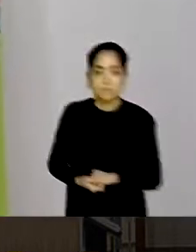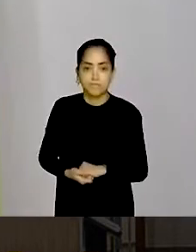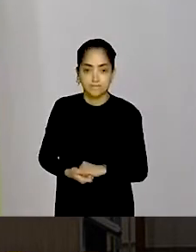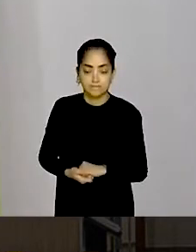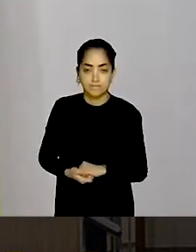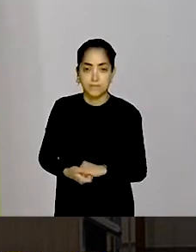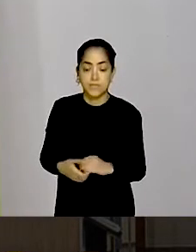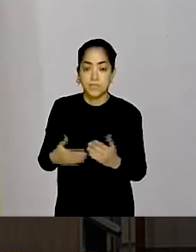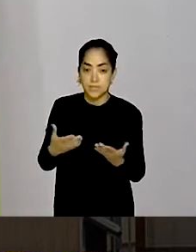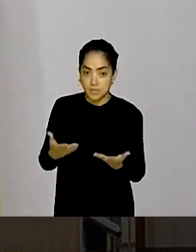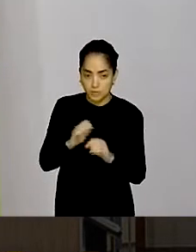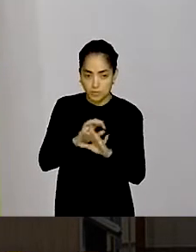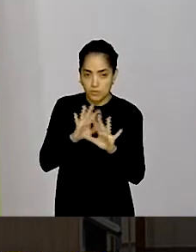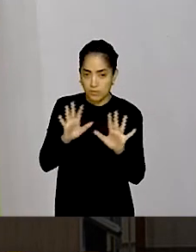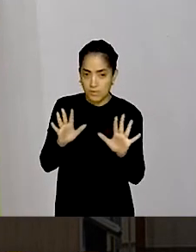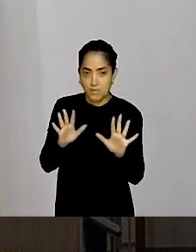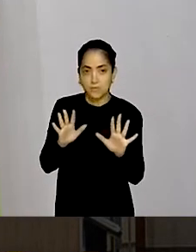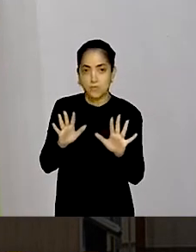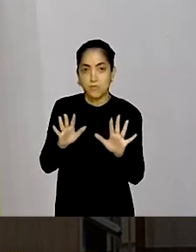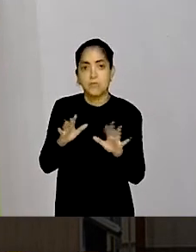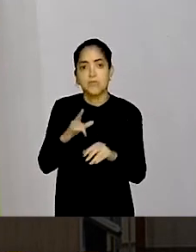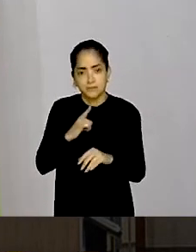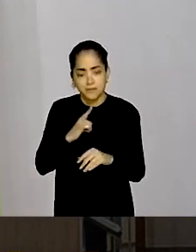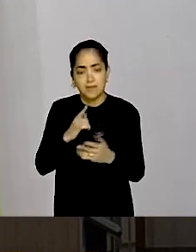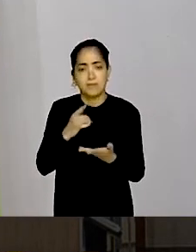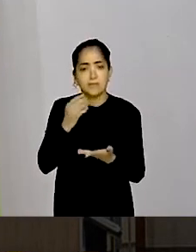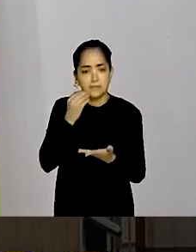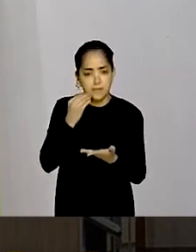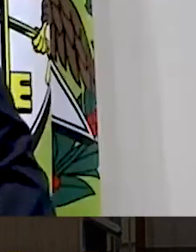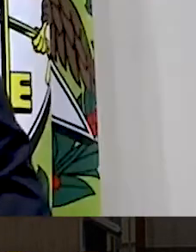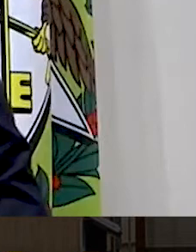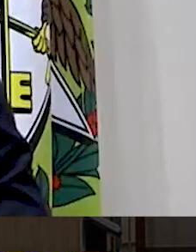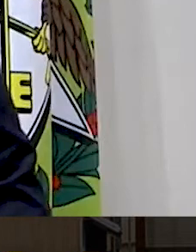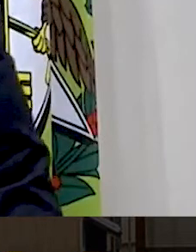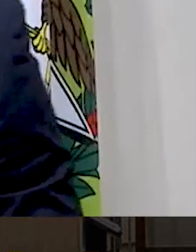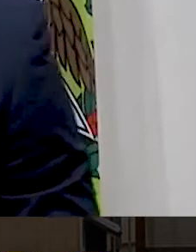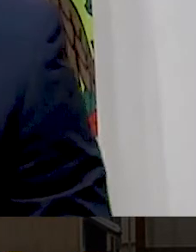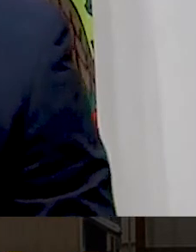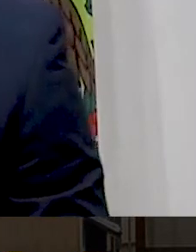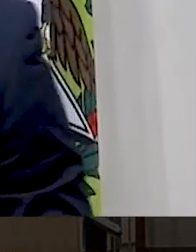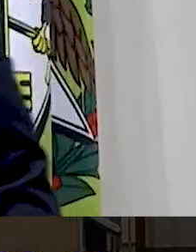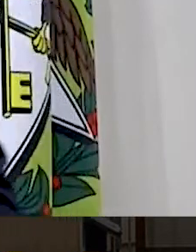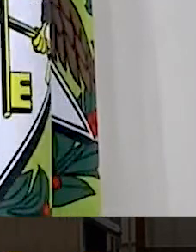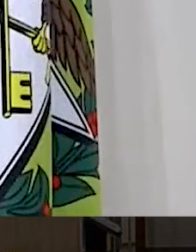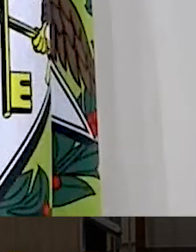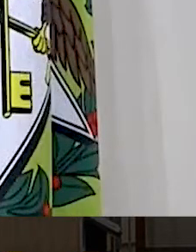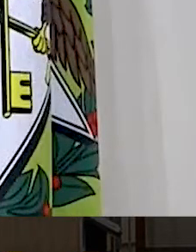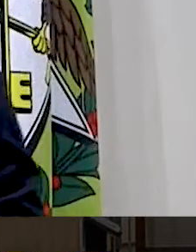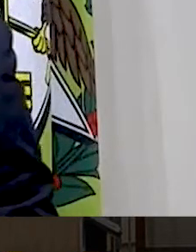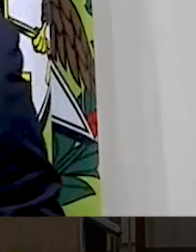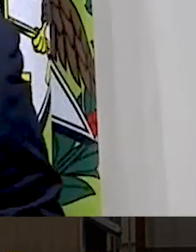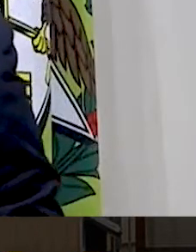Então, ficou nítido que houve uma tentativa de armação contra a ação policial no intuito de